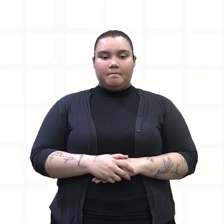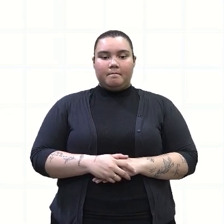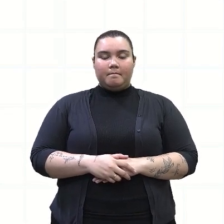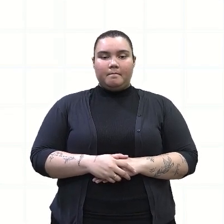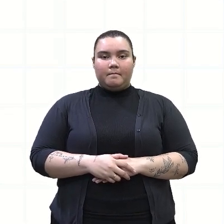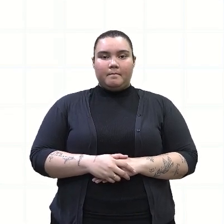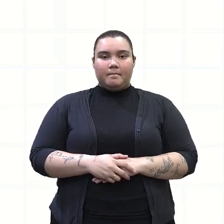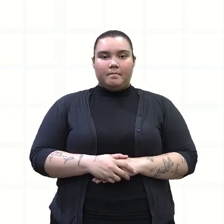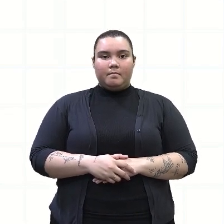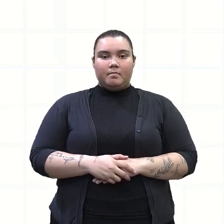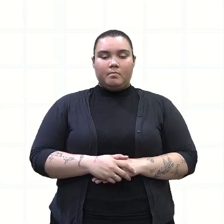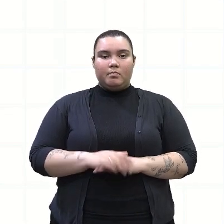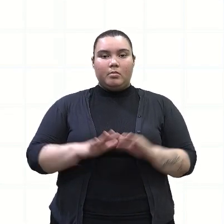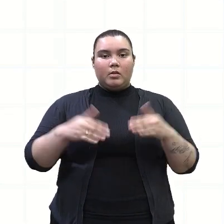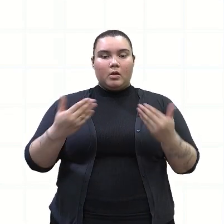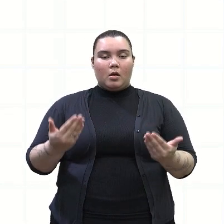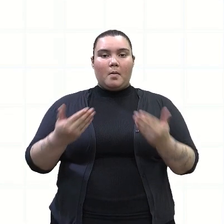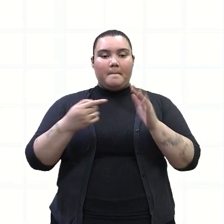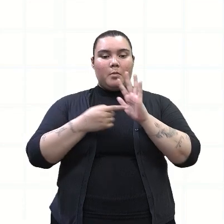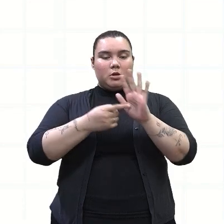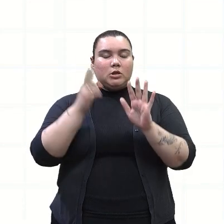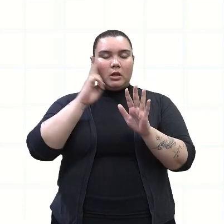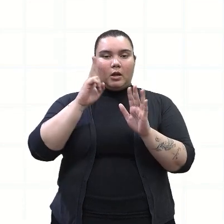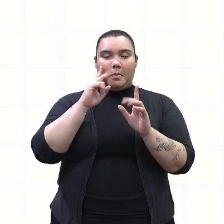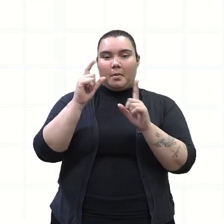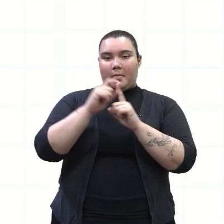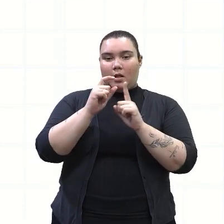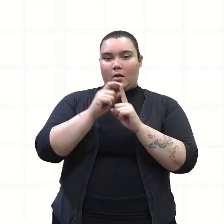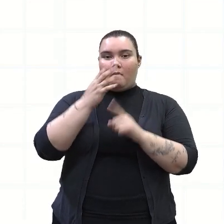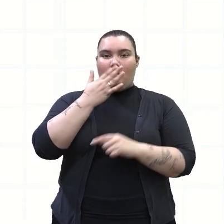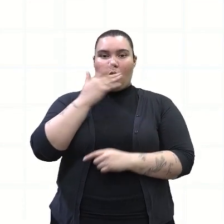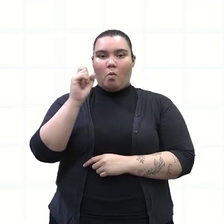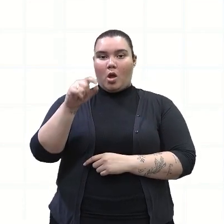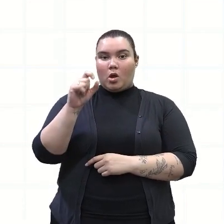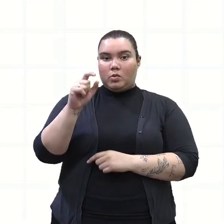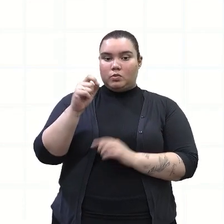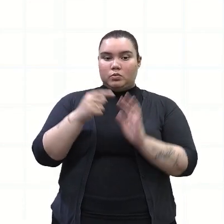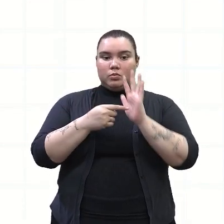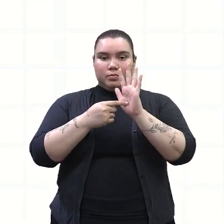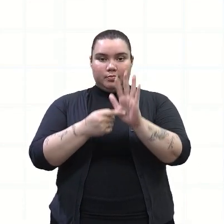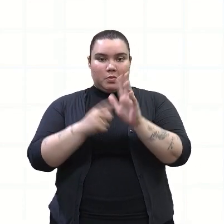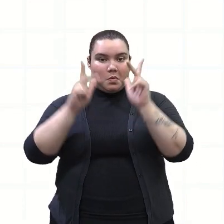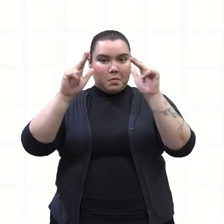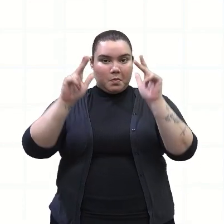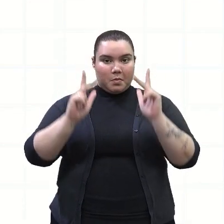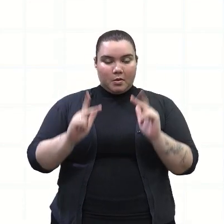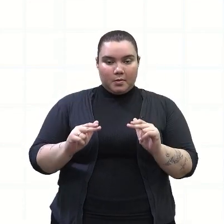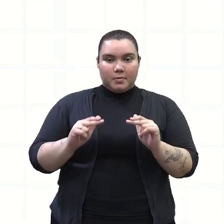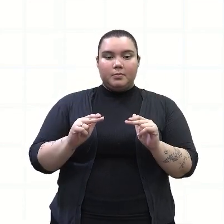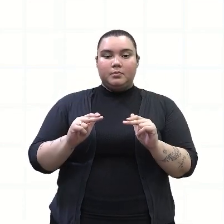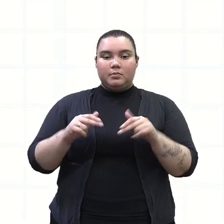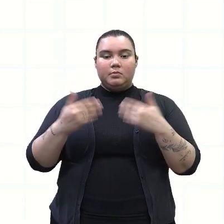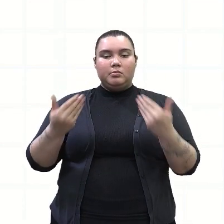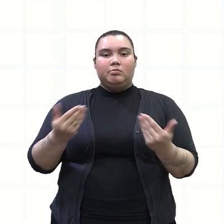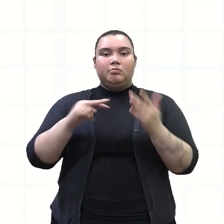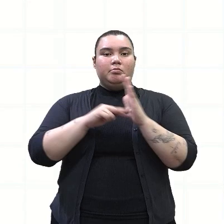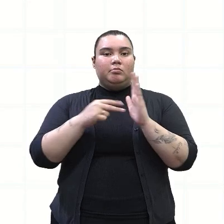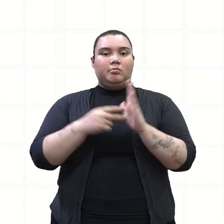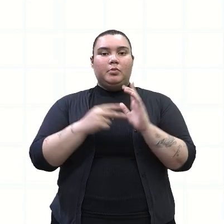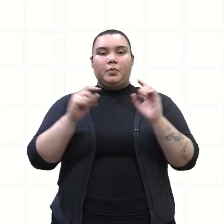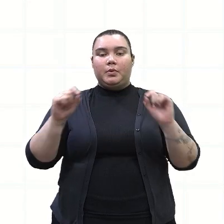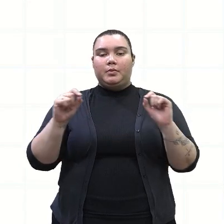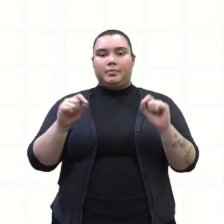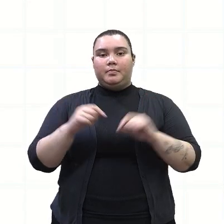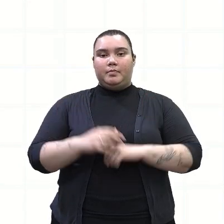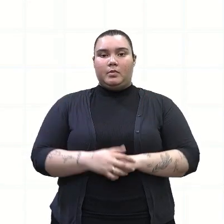steer. Então, aqui está aquela palavra que está em destaque, a mesma que apareceu aqui, ó. Então, o que está dizendo aqui?